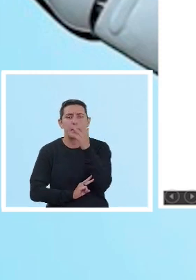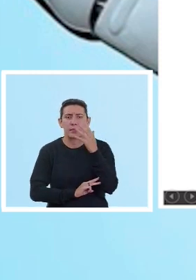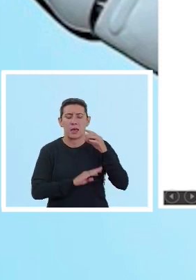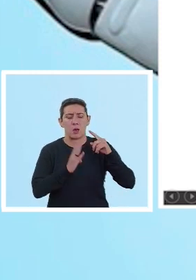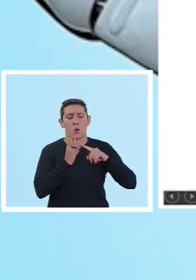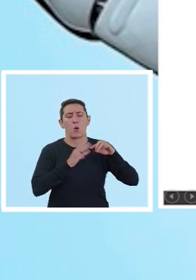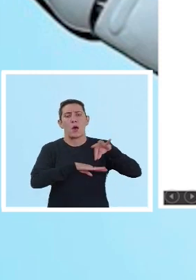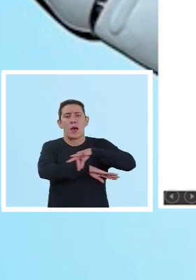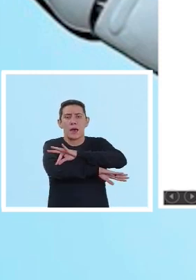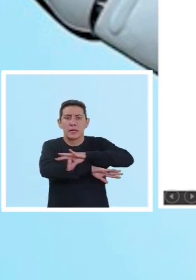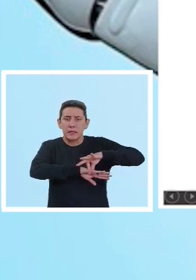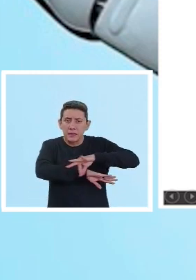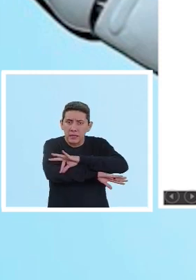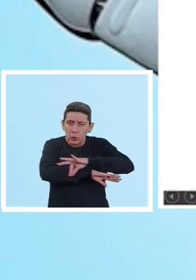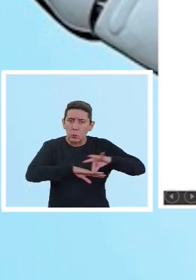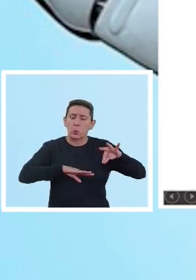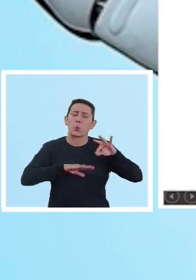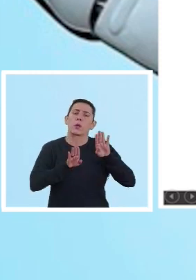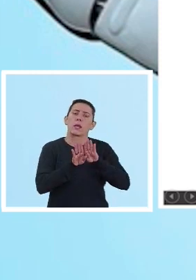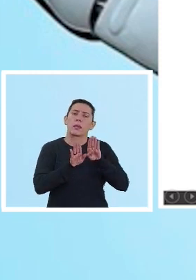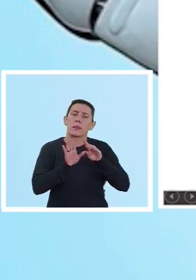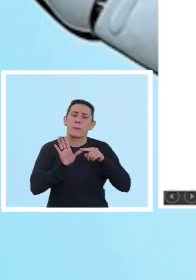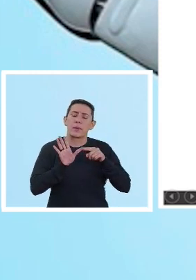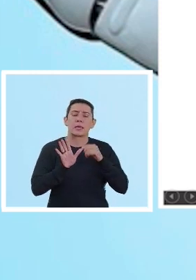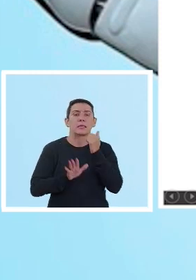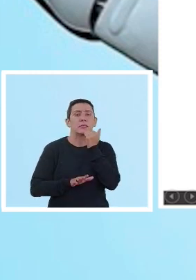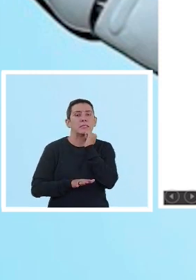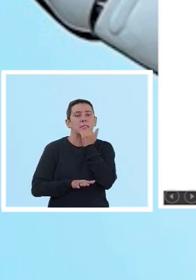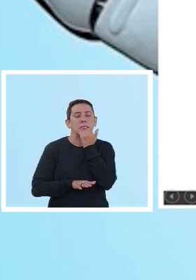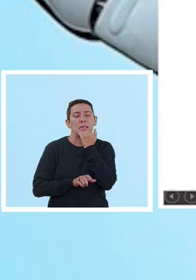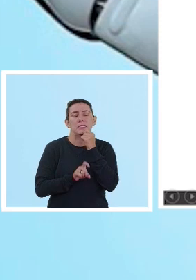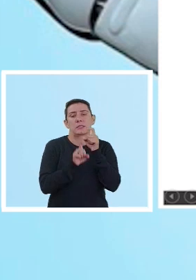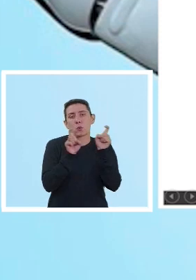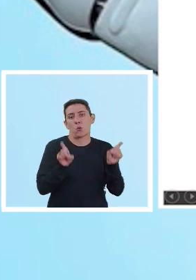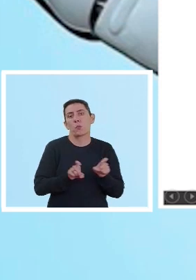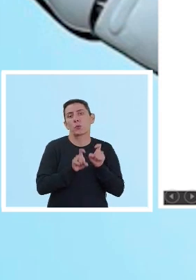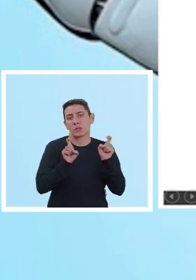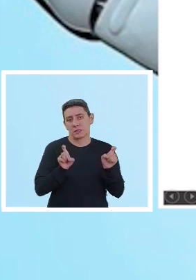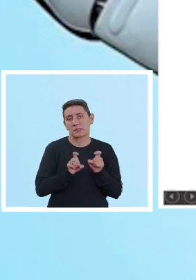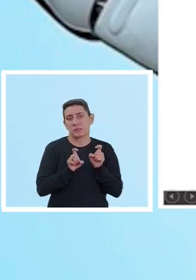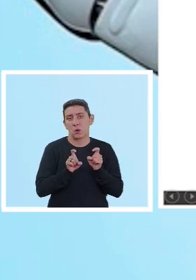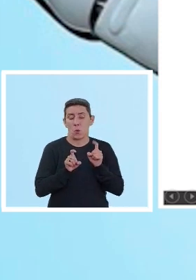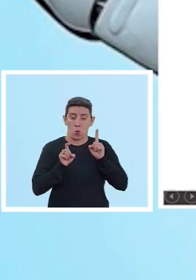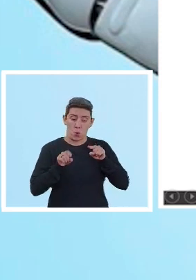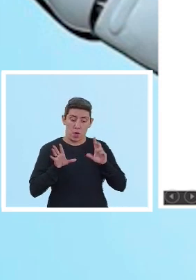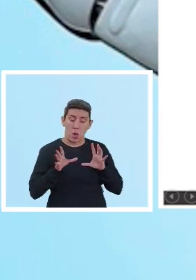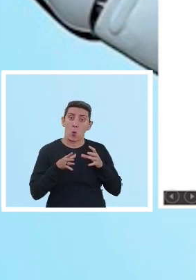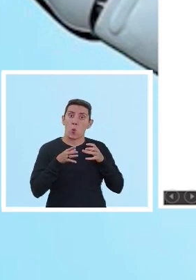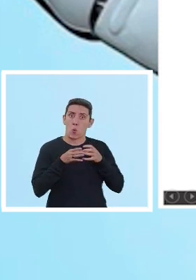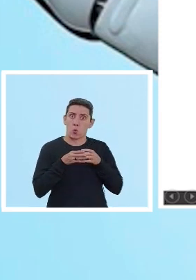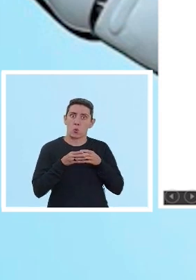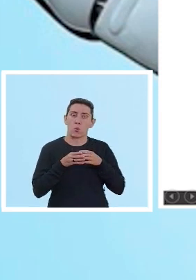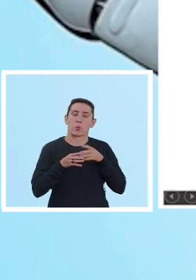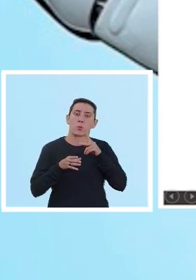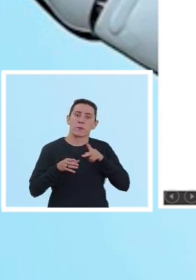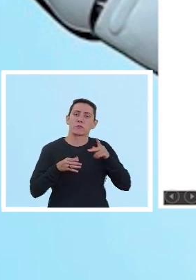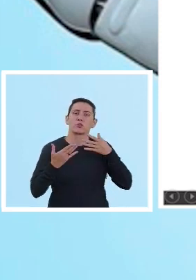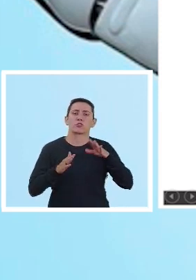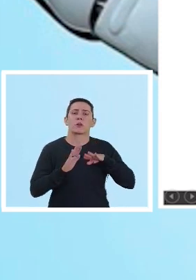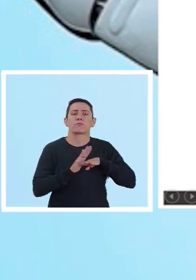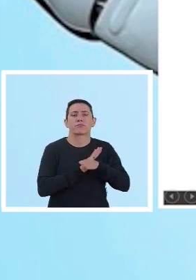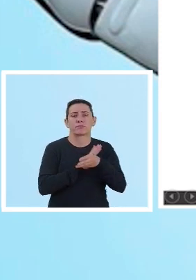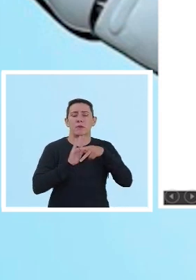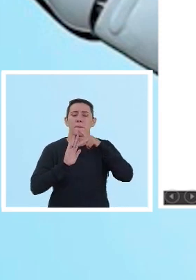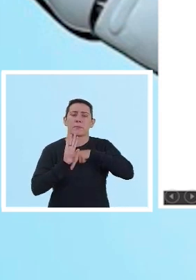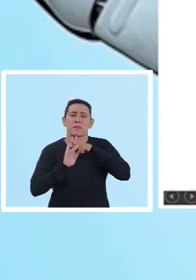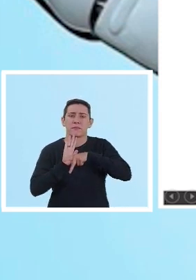e urbanismo e e ciência da computação então é um grupo de professores que tem essa visão de projetos já foram do